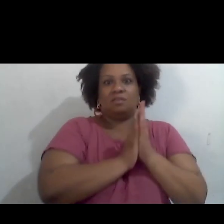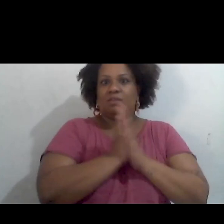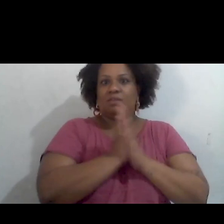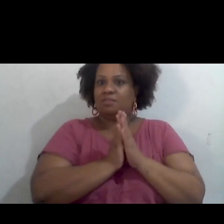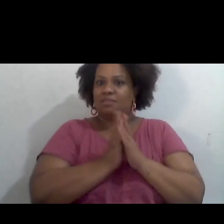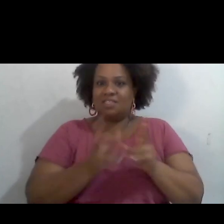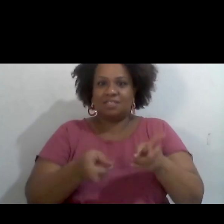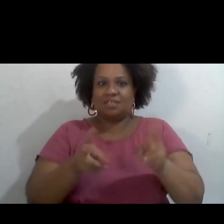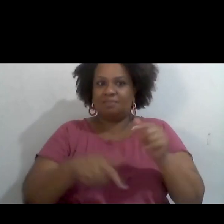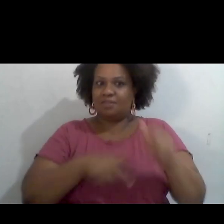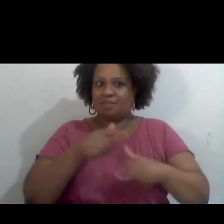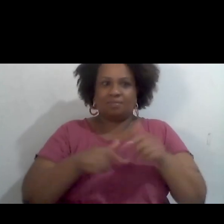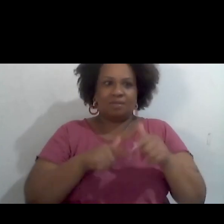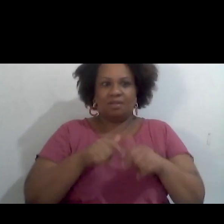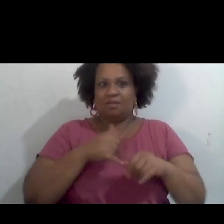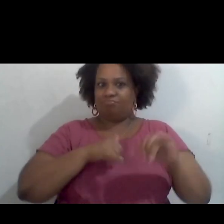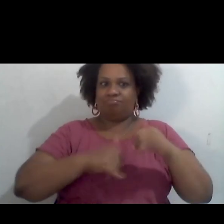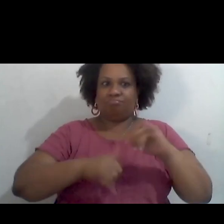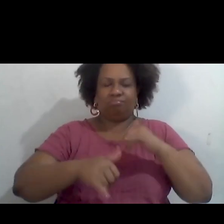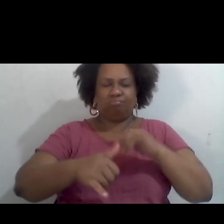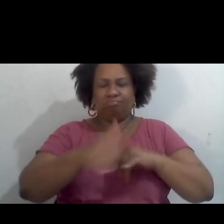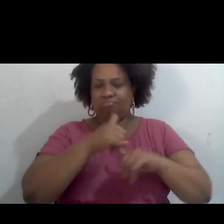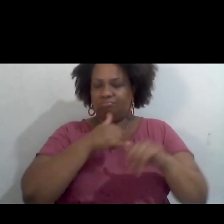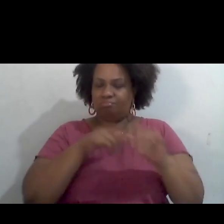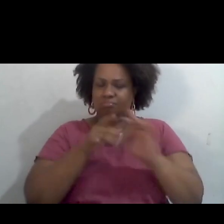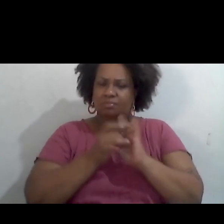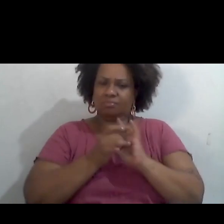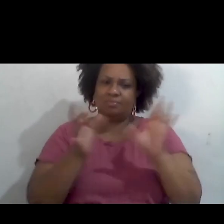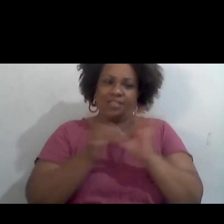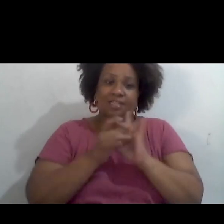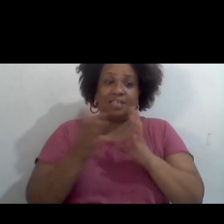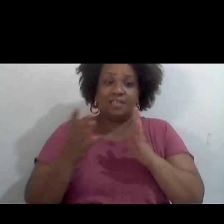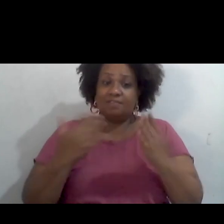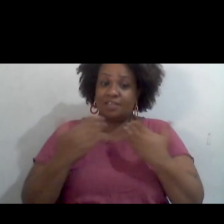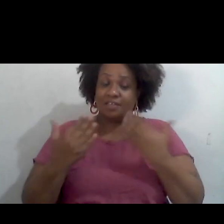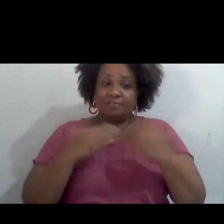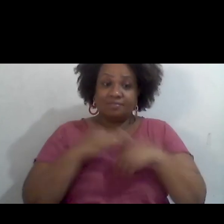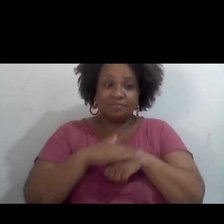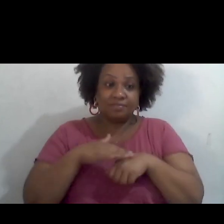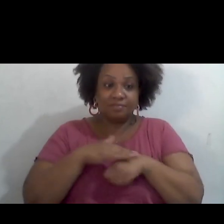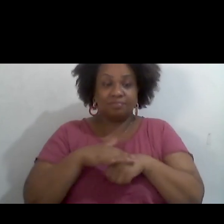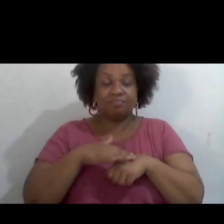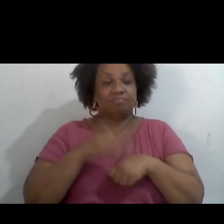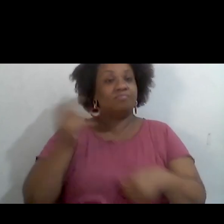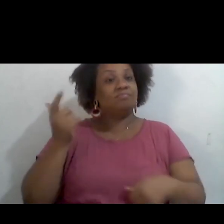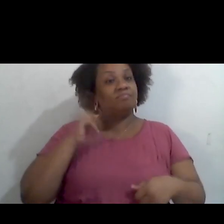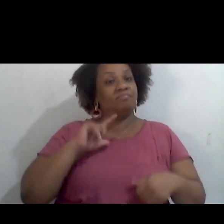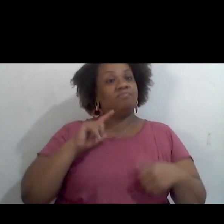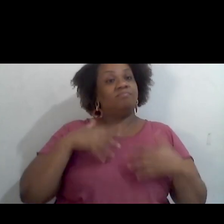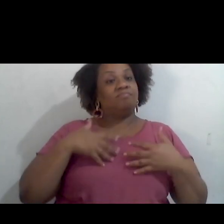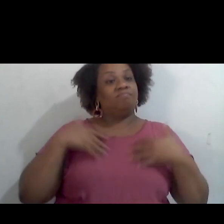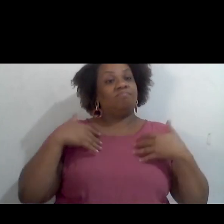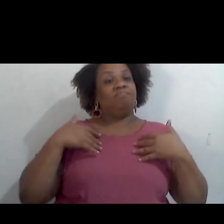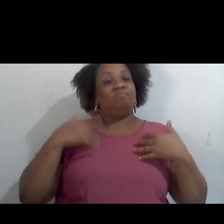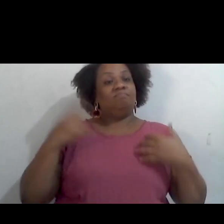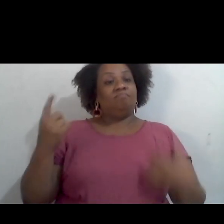pessoa ligada nos 220. Estou aí aberto para o diálogo. A gente chegou, né? Tive a honra de também me deparar com Samantha, que é